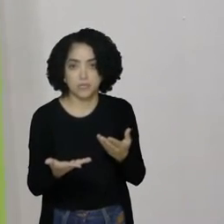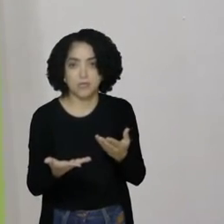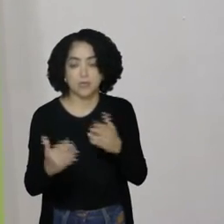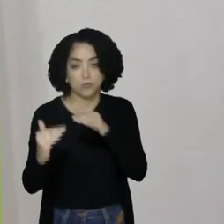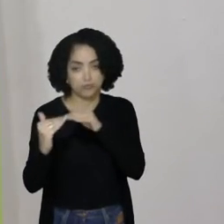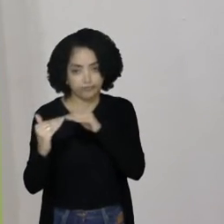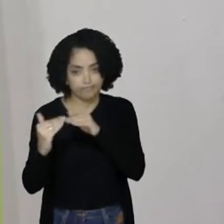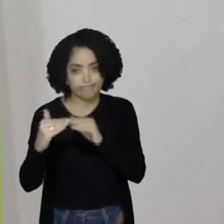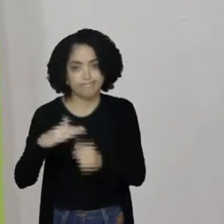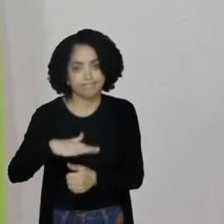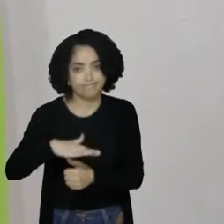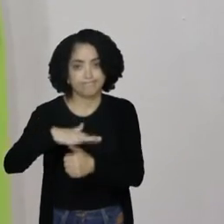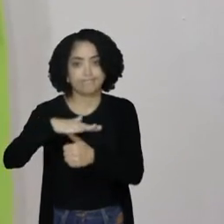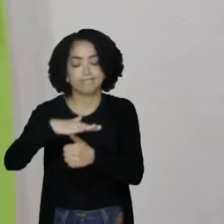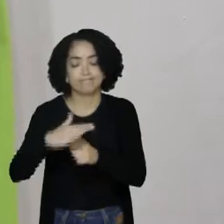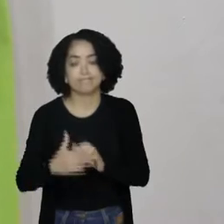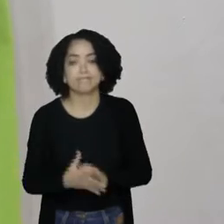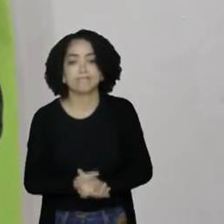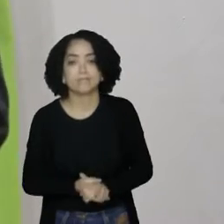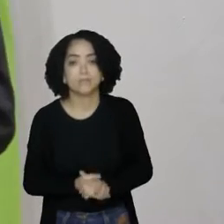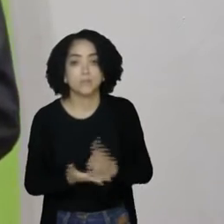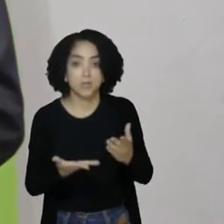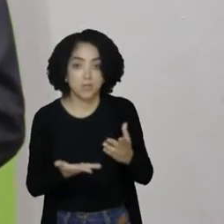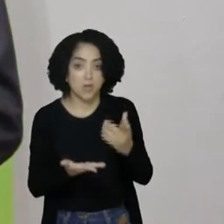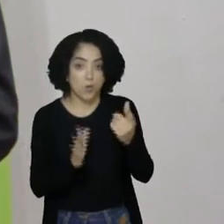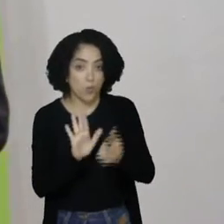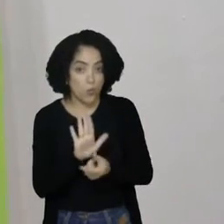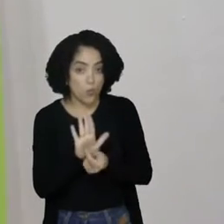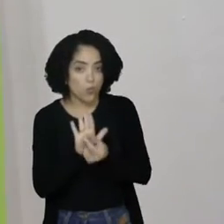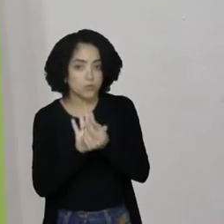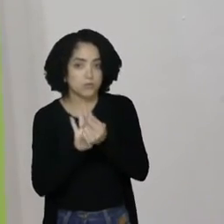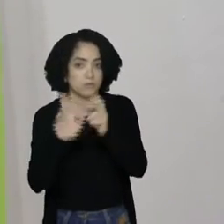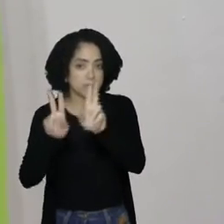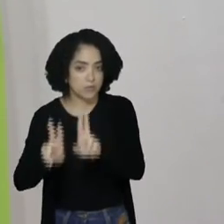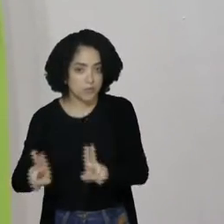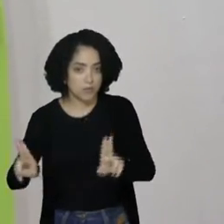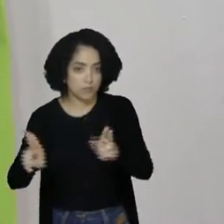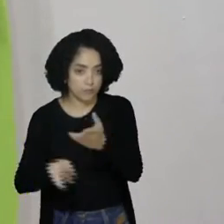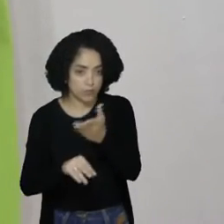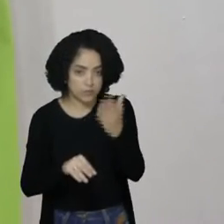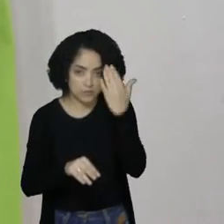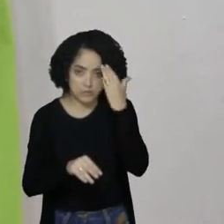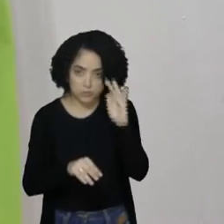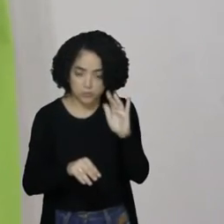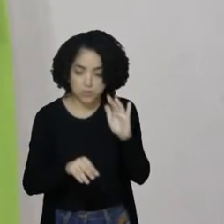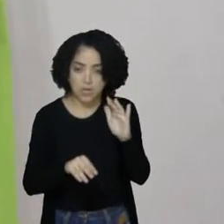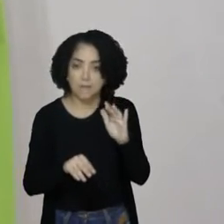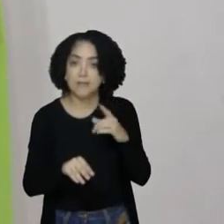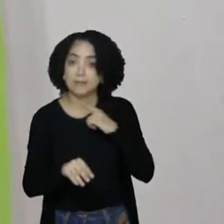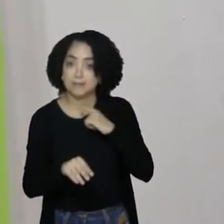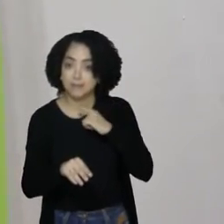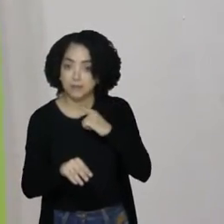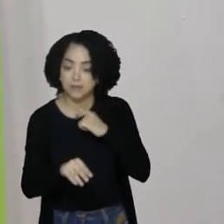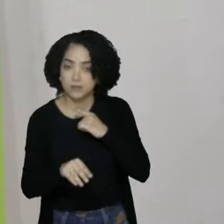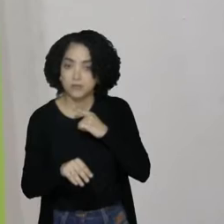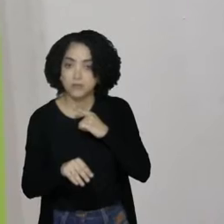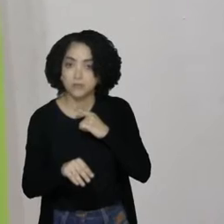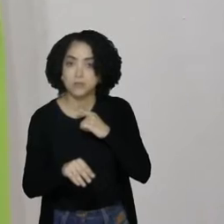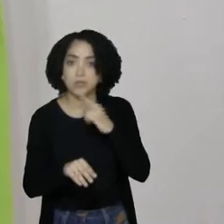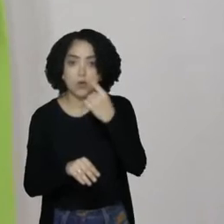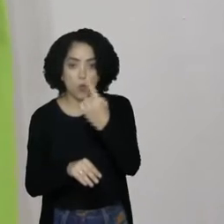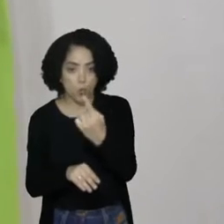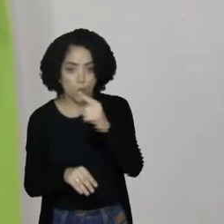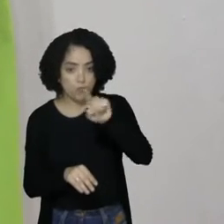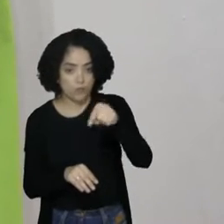como sempre. O orçamento da UFSC, para quem não sabe, ela tem um orçamento de